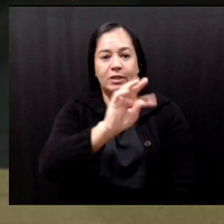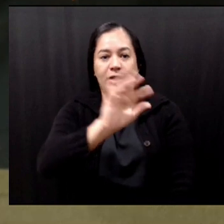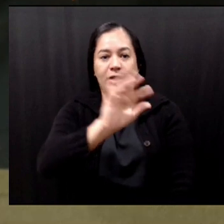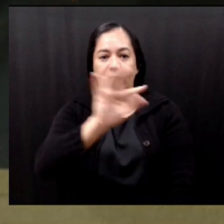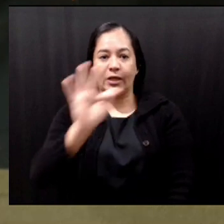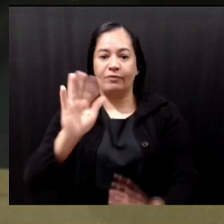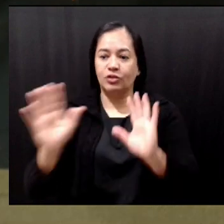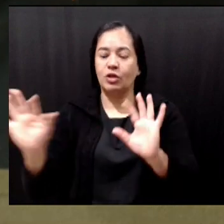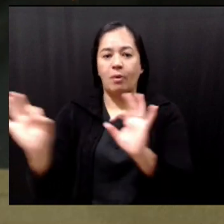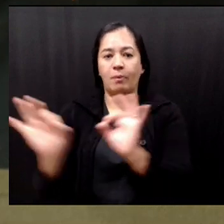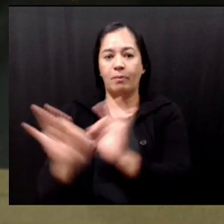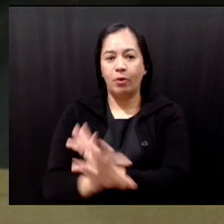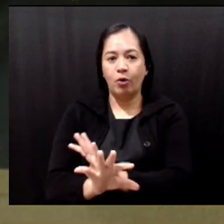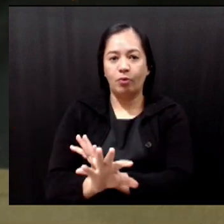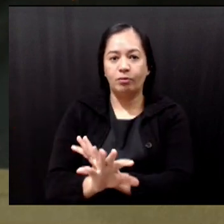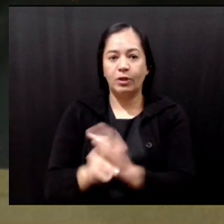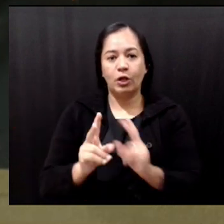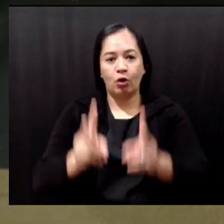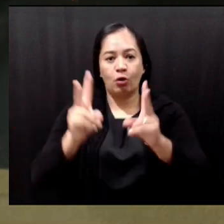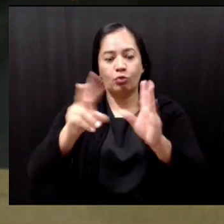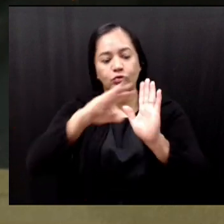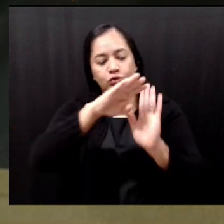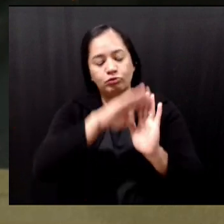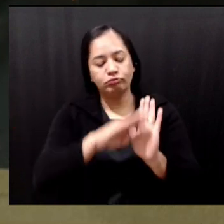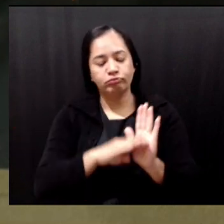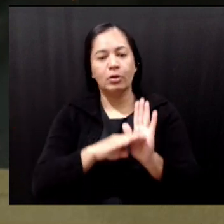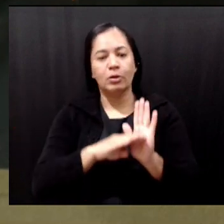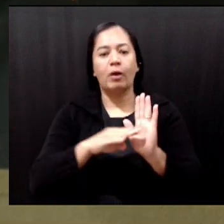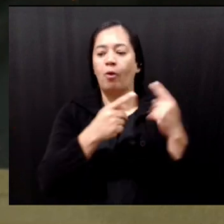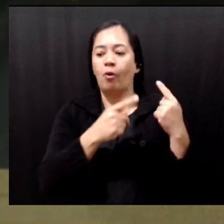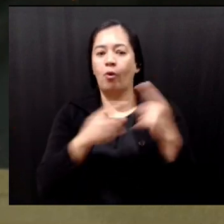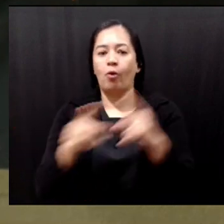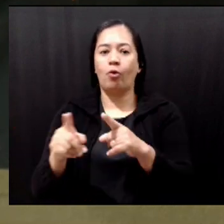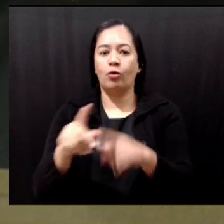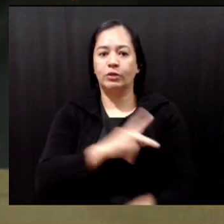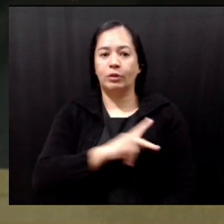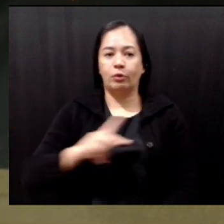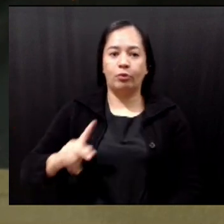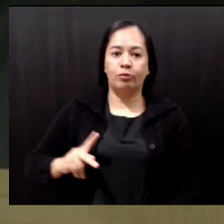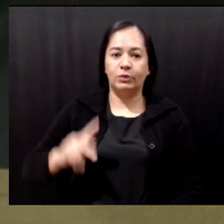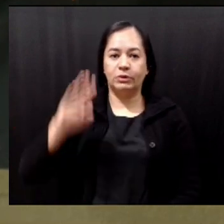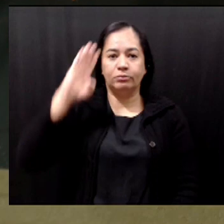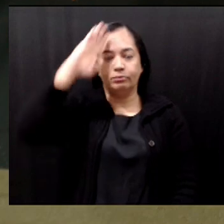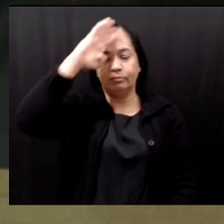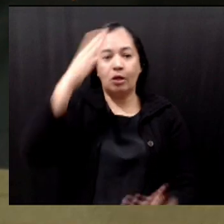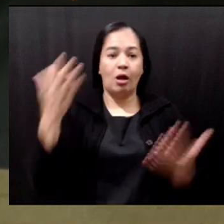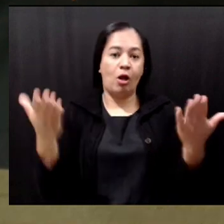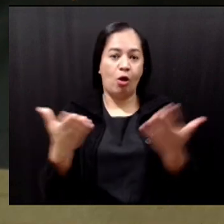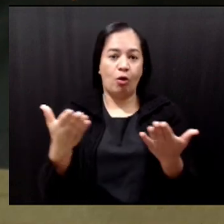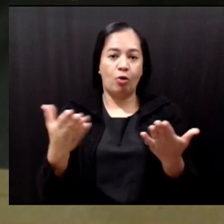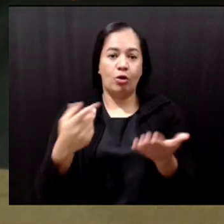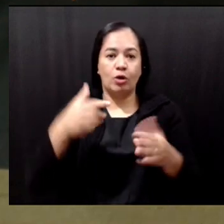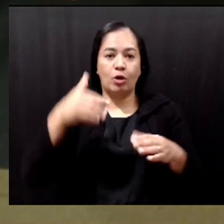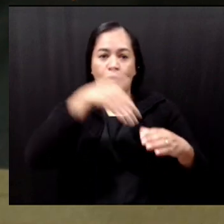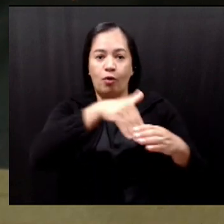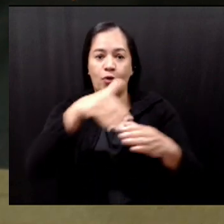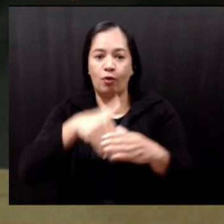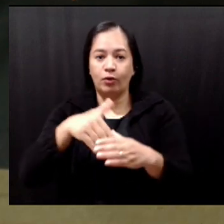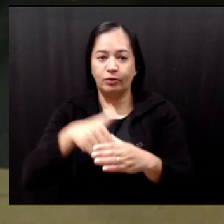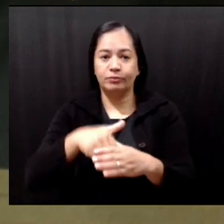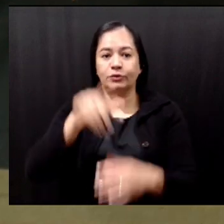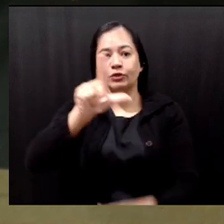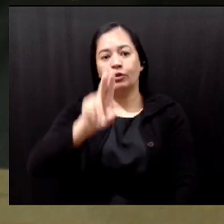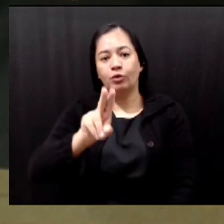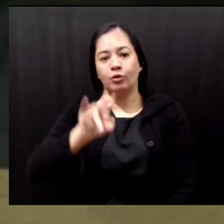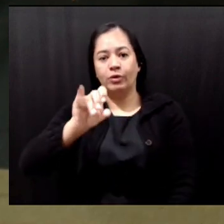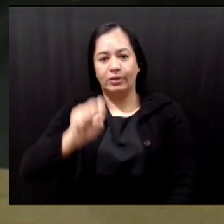medidas restritivas contra o ex-presidente. Resta apenas agora o voto de Luiz Fux. Muito bem,